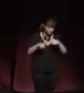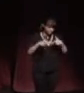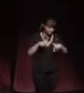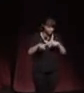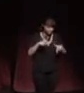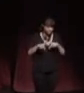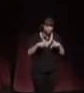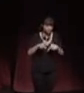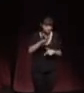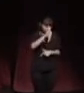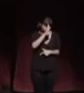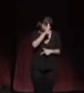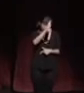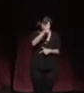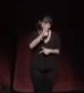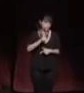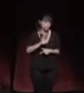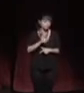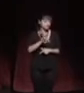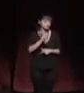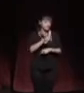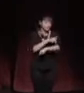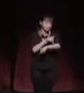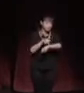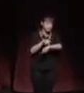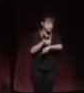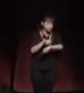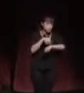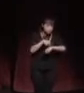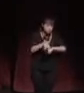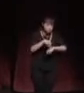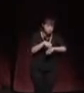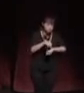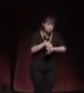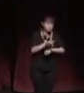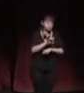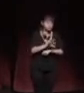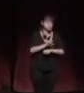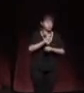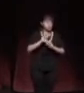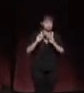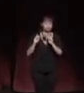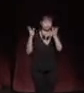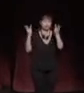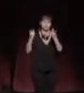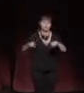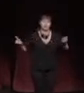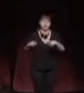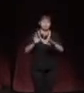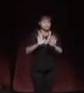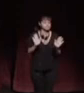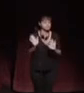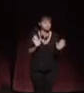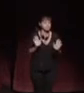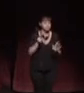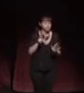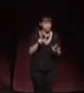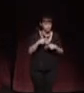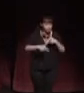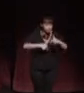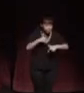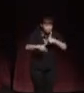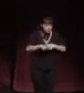mais nada, não por uma função pedagógica, não por um espetáculo, enfim, ele é